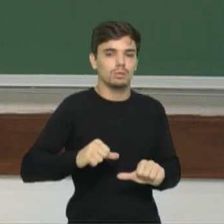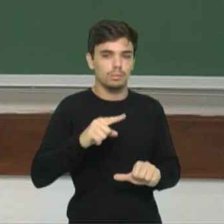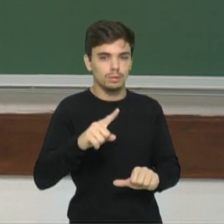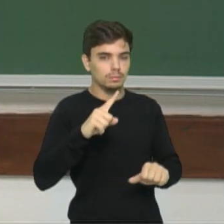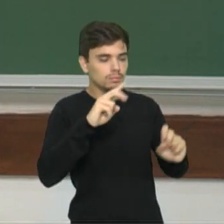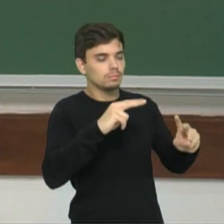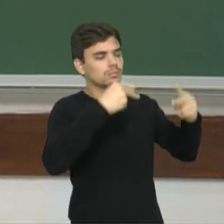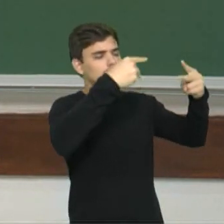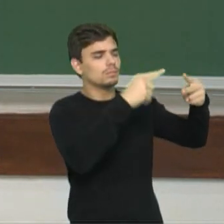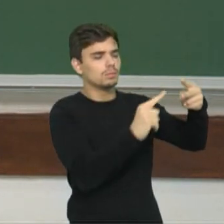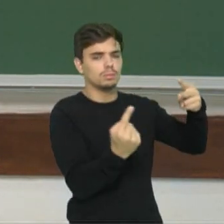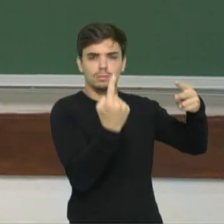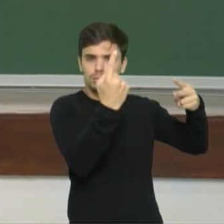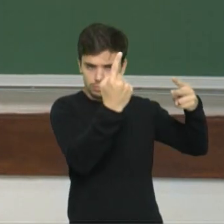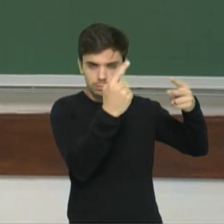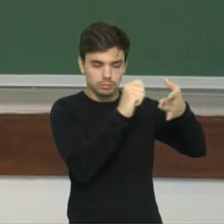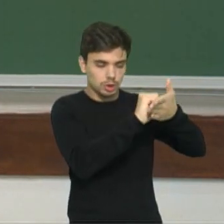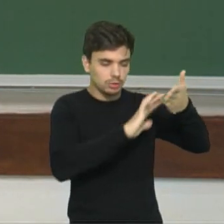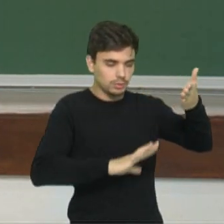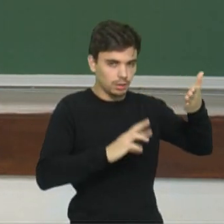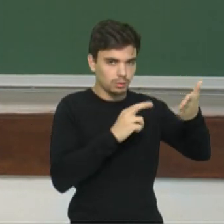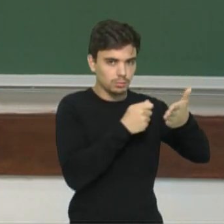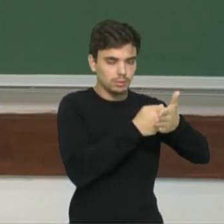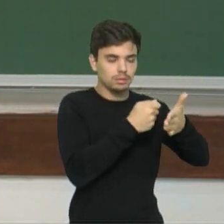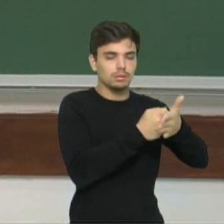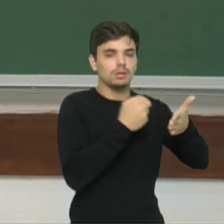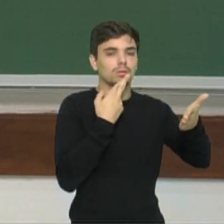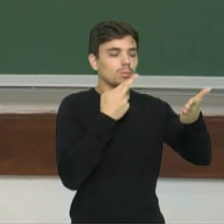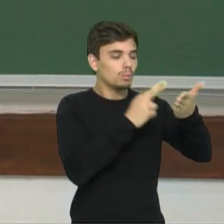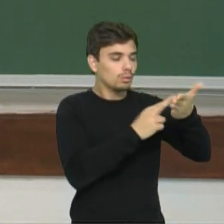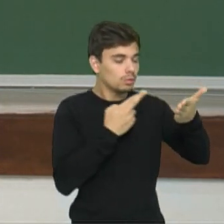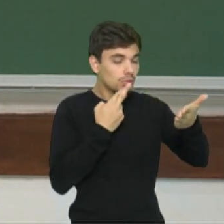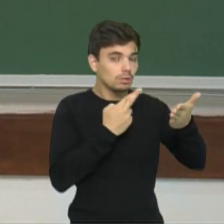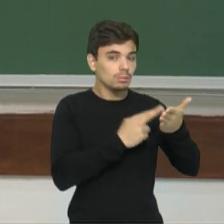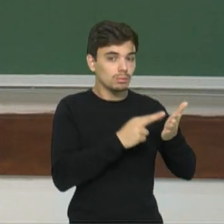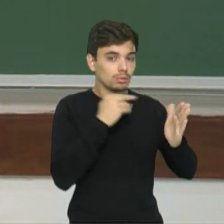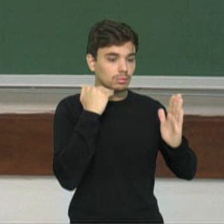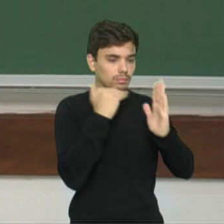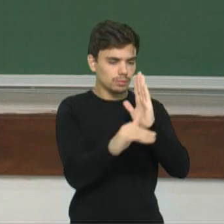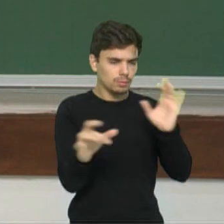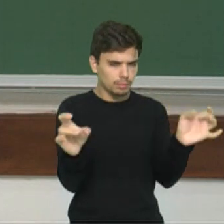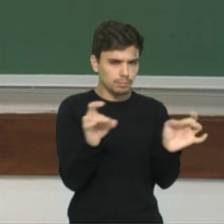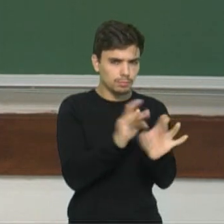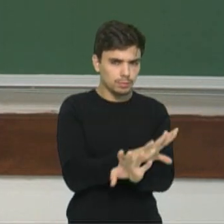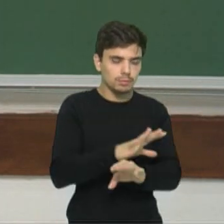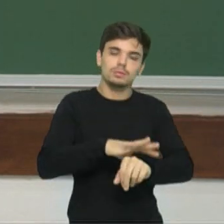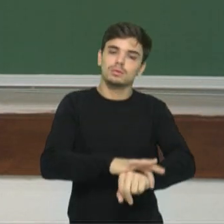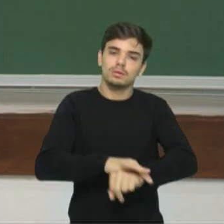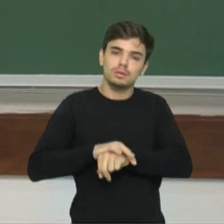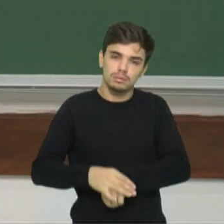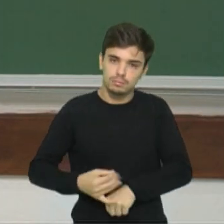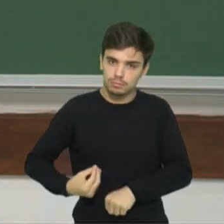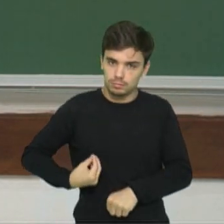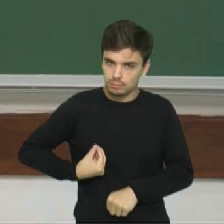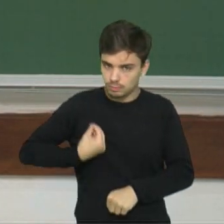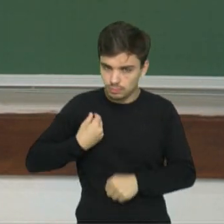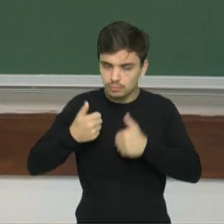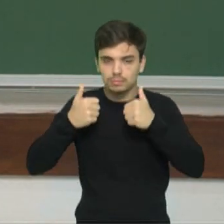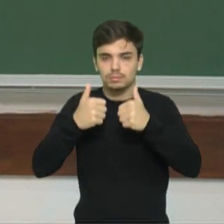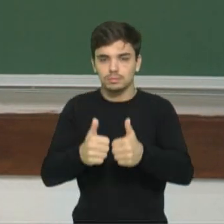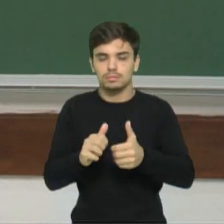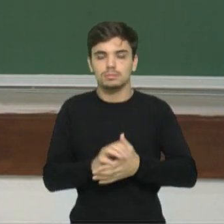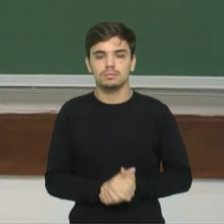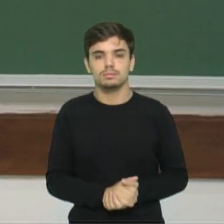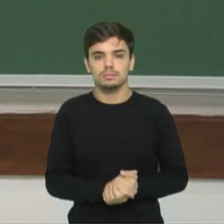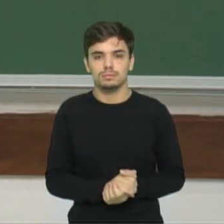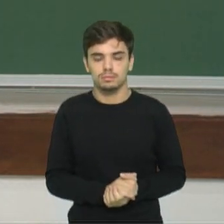Basta clicar no link número 1, atividade obrigatória, realiza a atividade, envia e assim você garante a sua presença com o